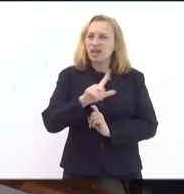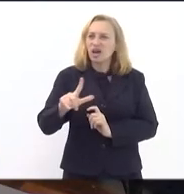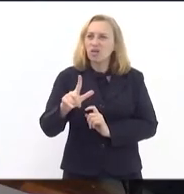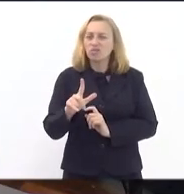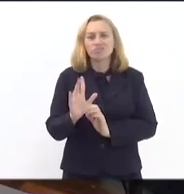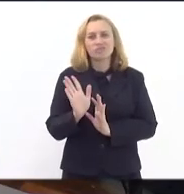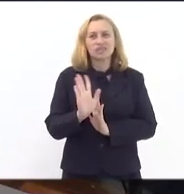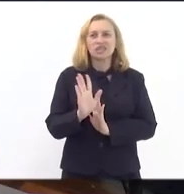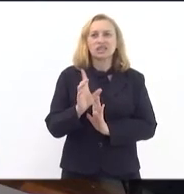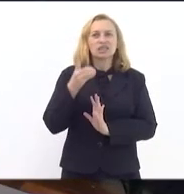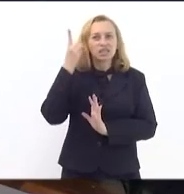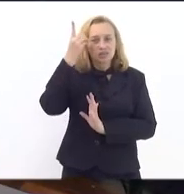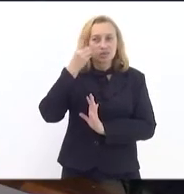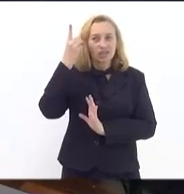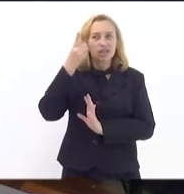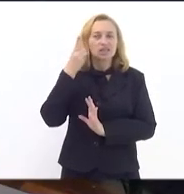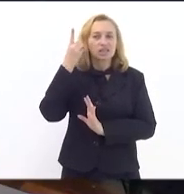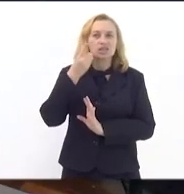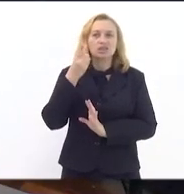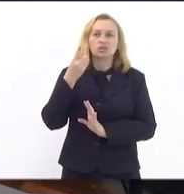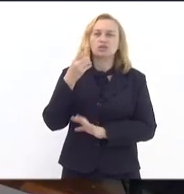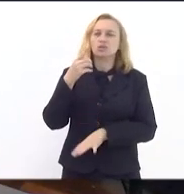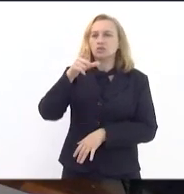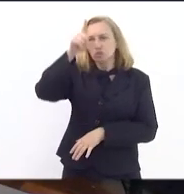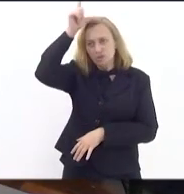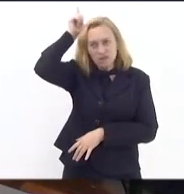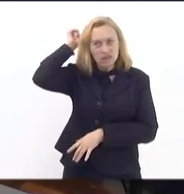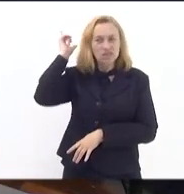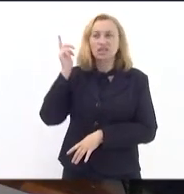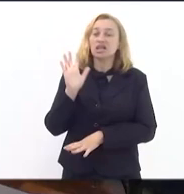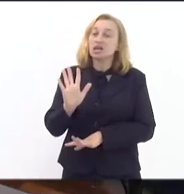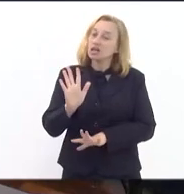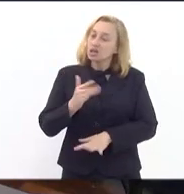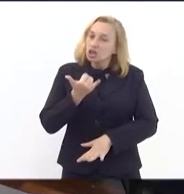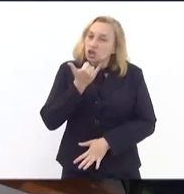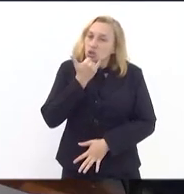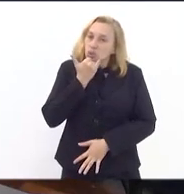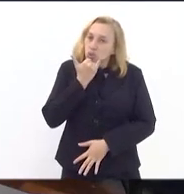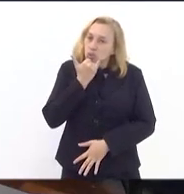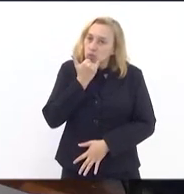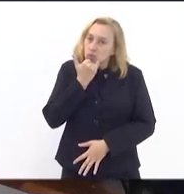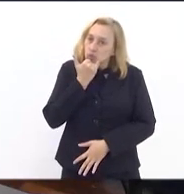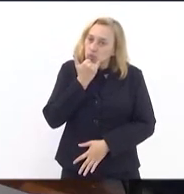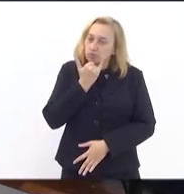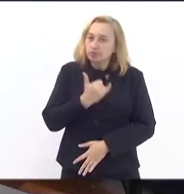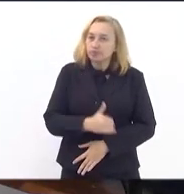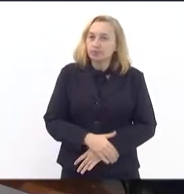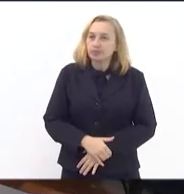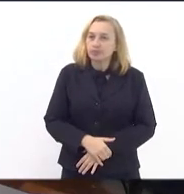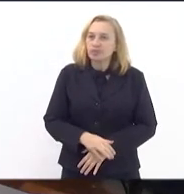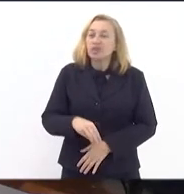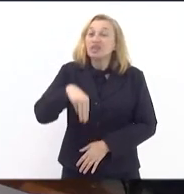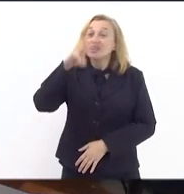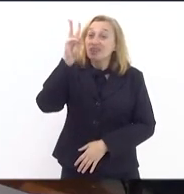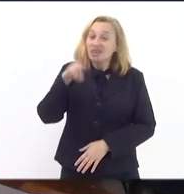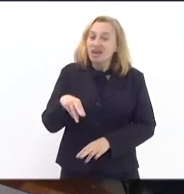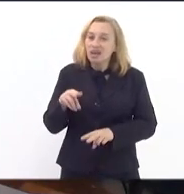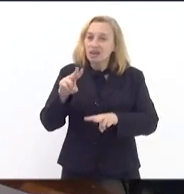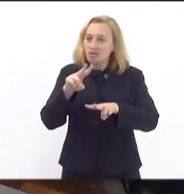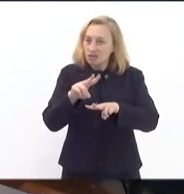ajudar a deputada do Senhor meu senhor e eu acho desculpe né que quem faz